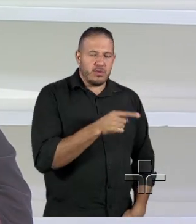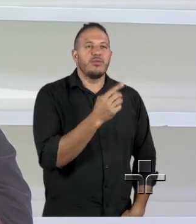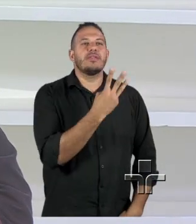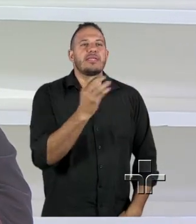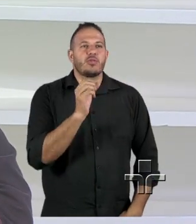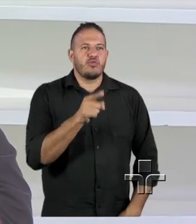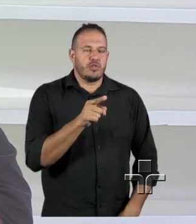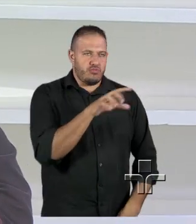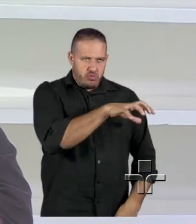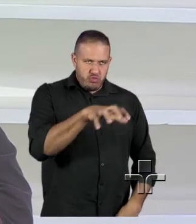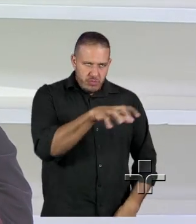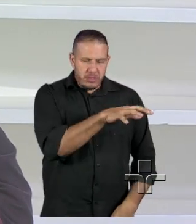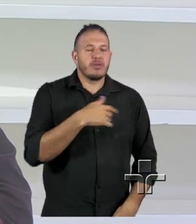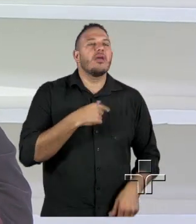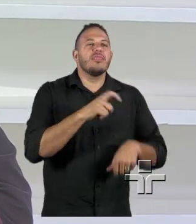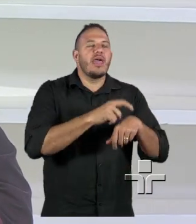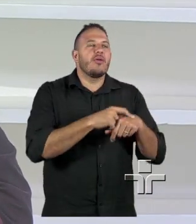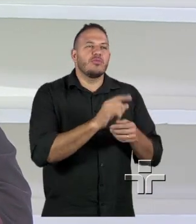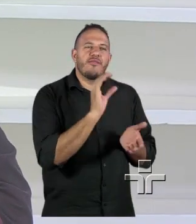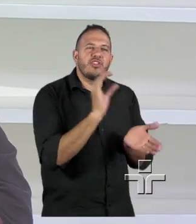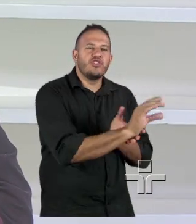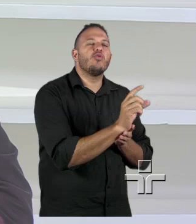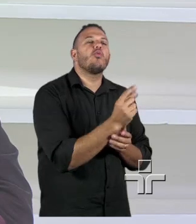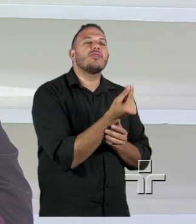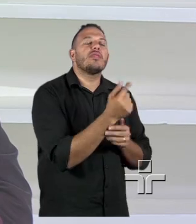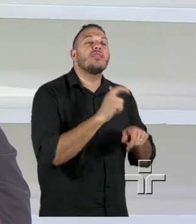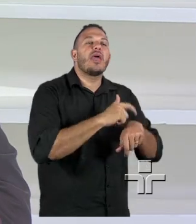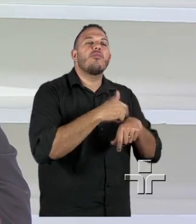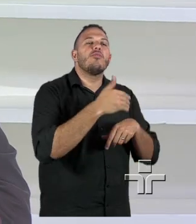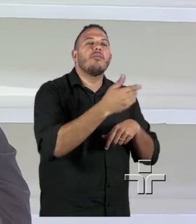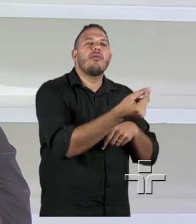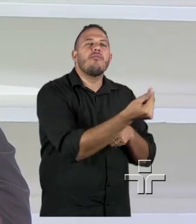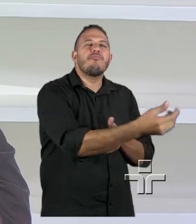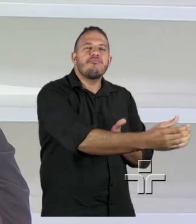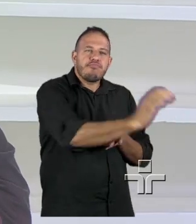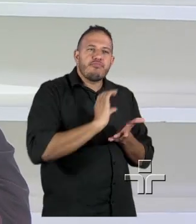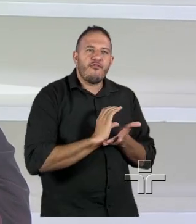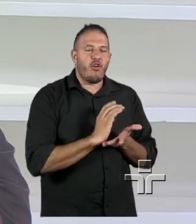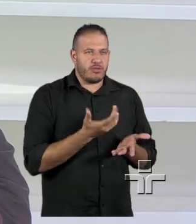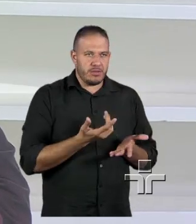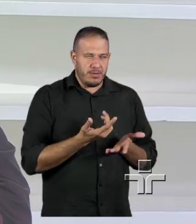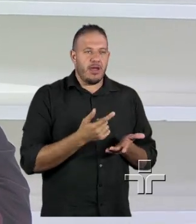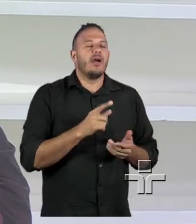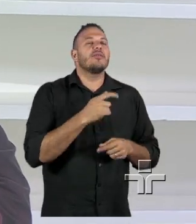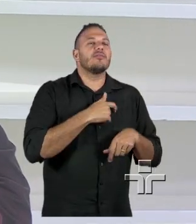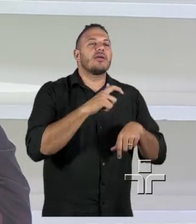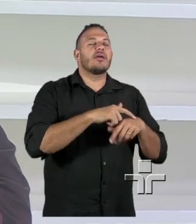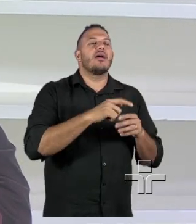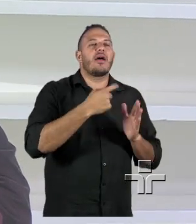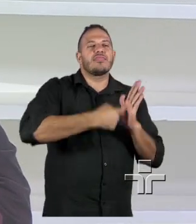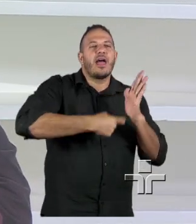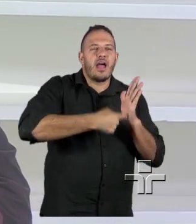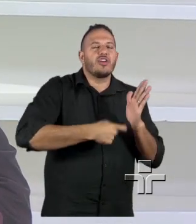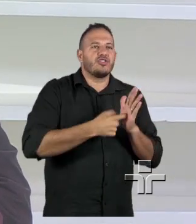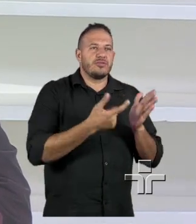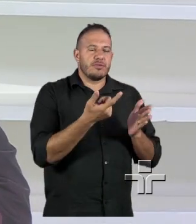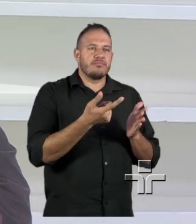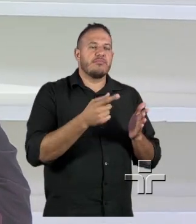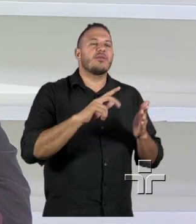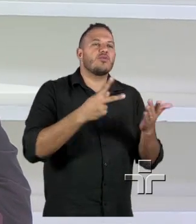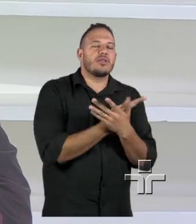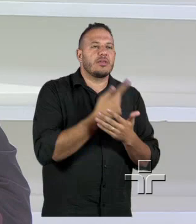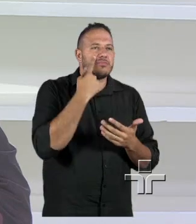de retorno desses dois tipos de investimento e a taxa de mortalidade dessas franquias da Cacau Show. Você mencionou que as